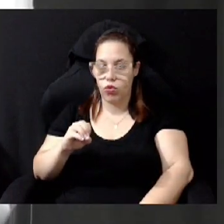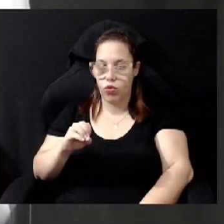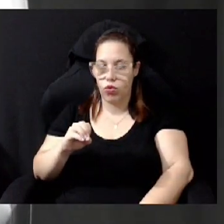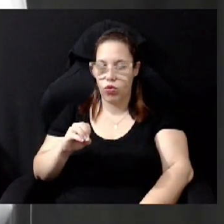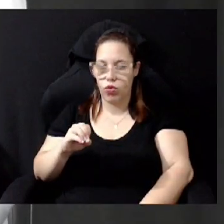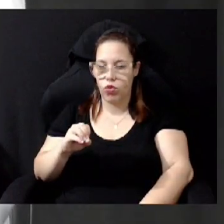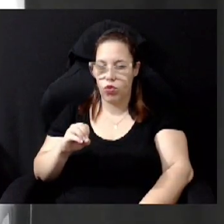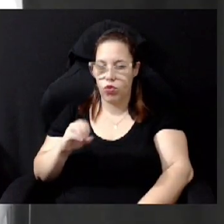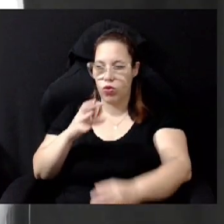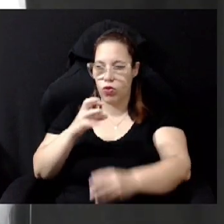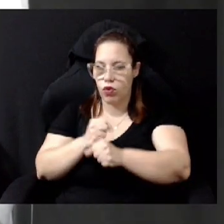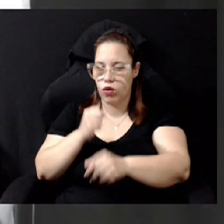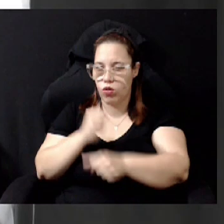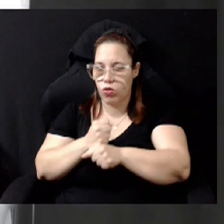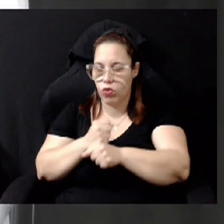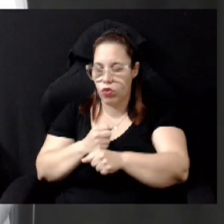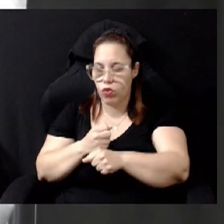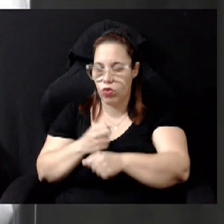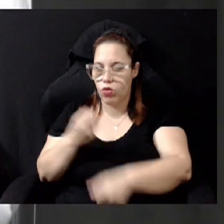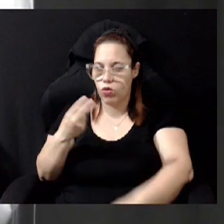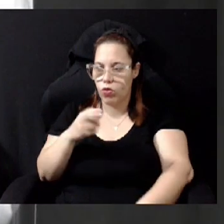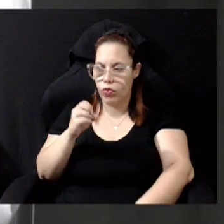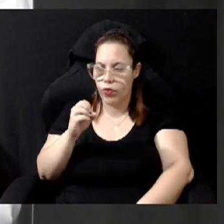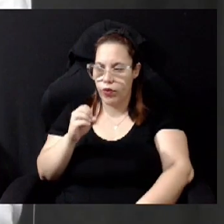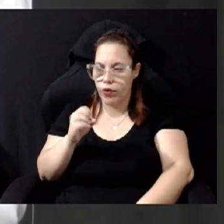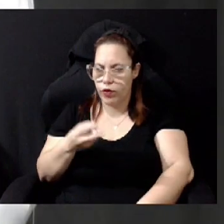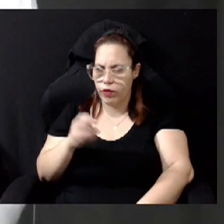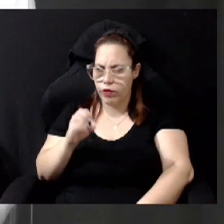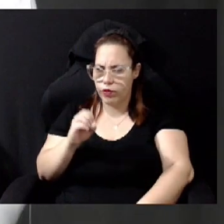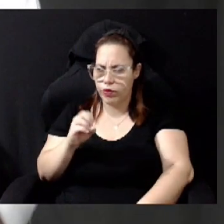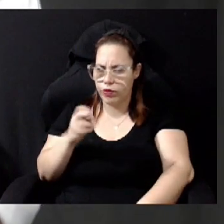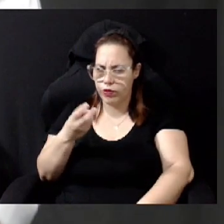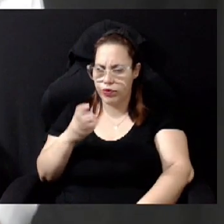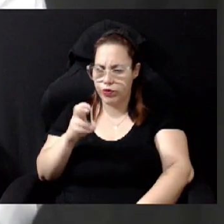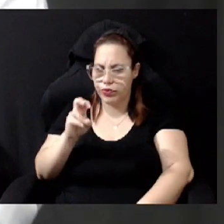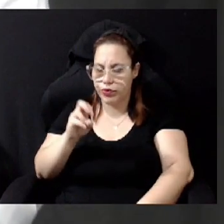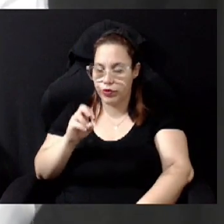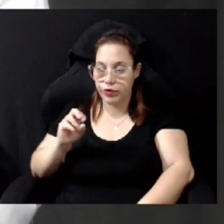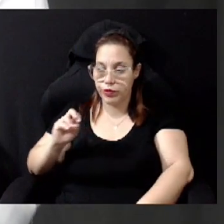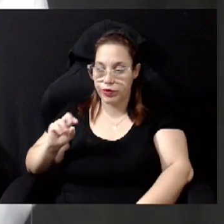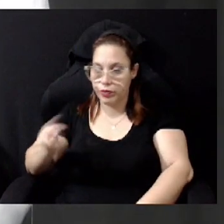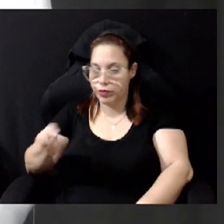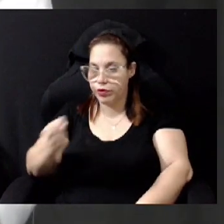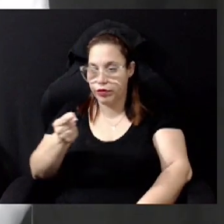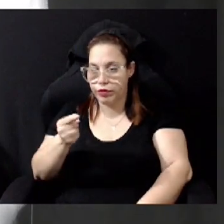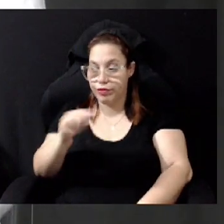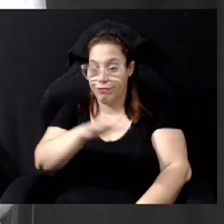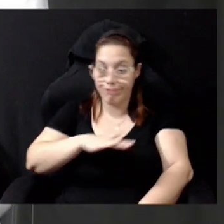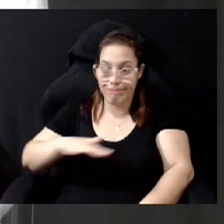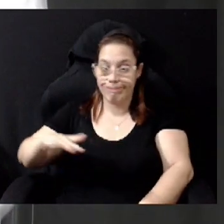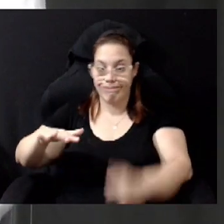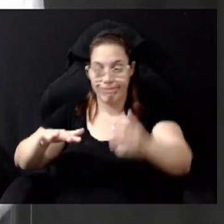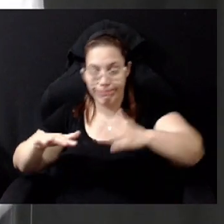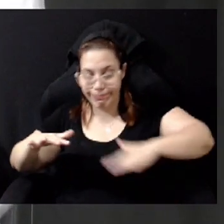fizemos, são quase 220, 250 mil habitantes nestas regiões todas, porque